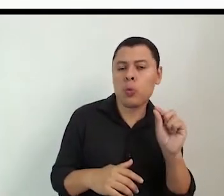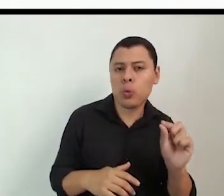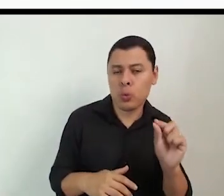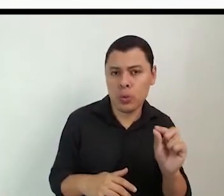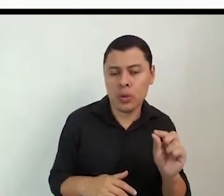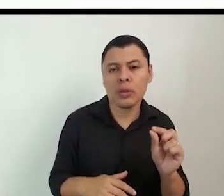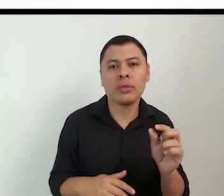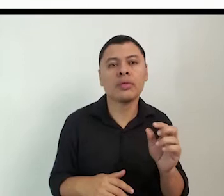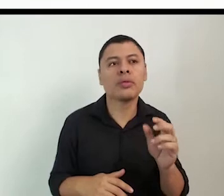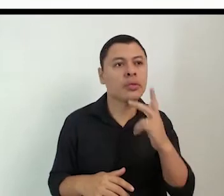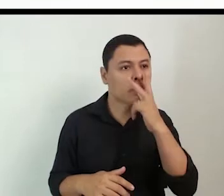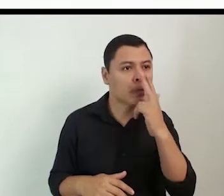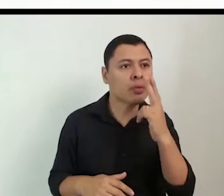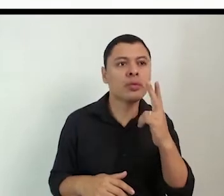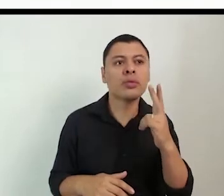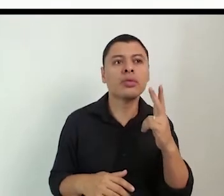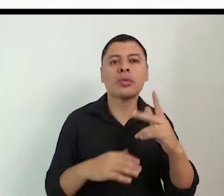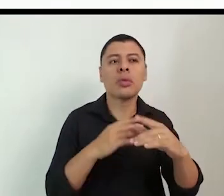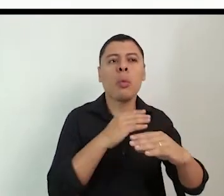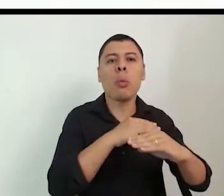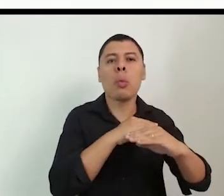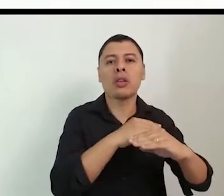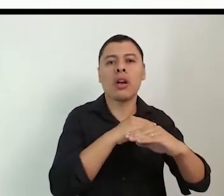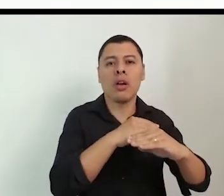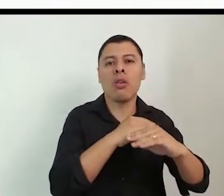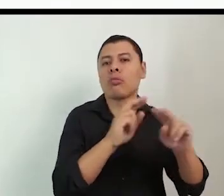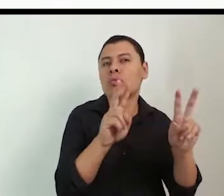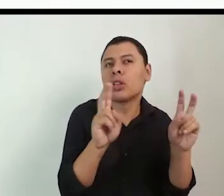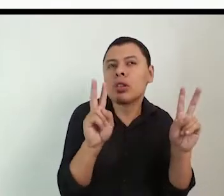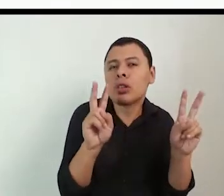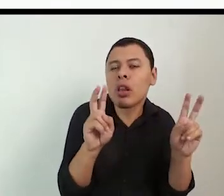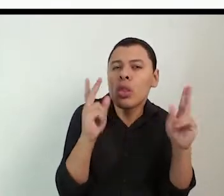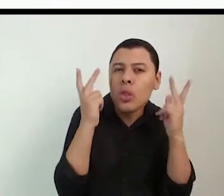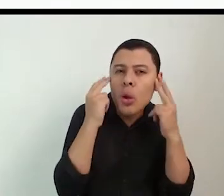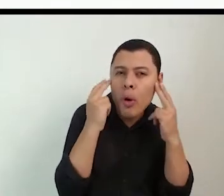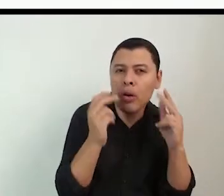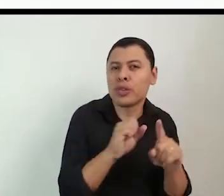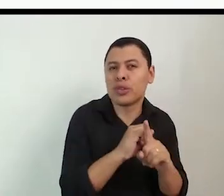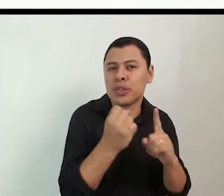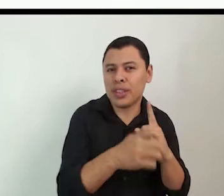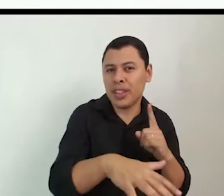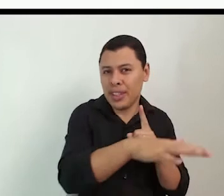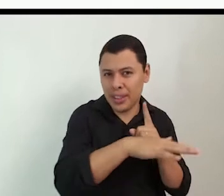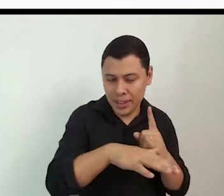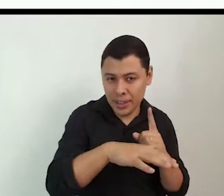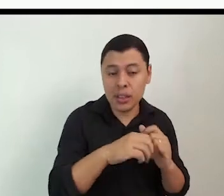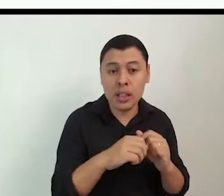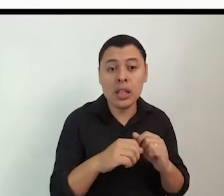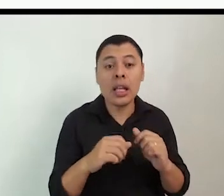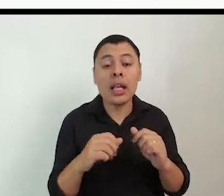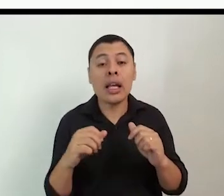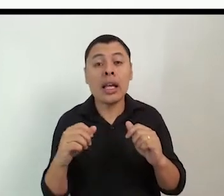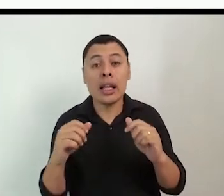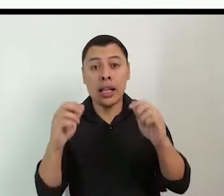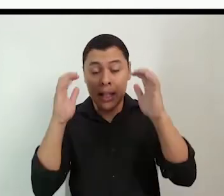se assemelha muito a um padrão, entre aspas, normal da sociedade em si, né? Neurodivergentes é